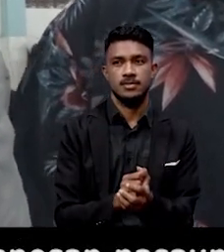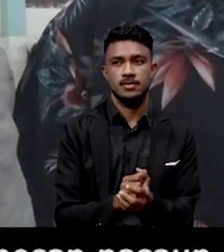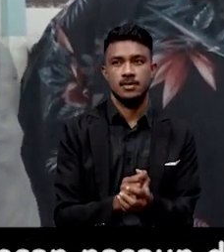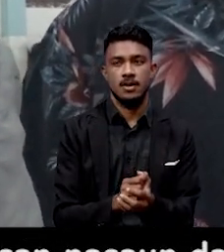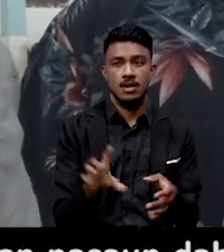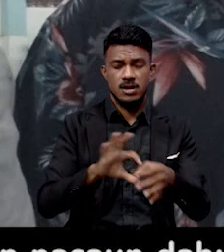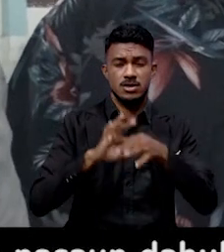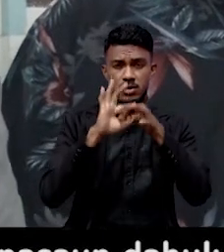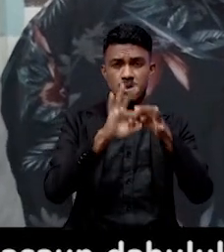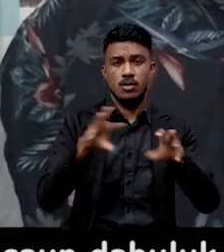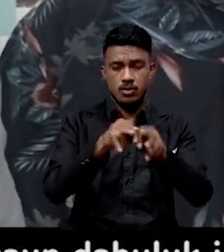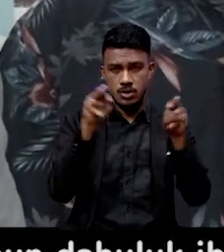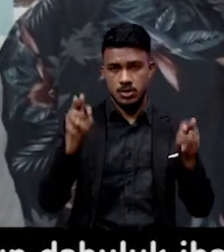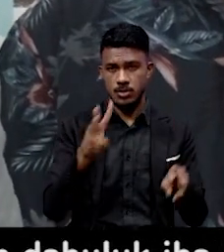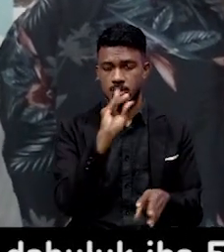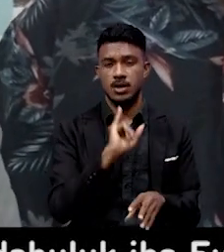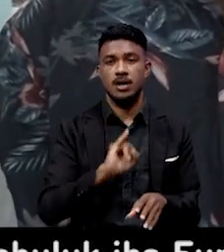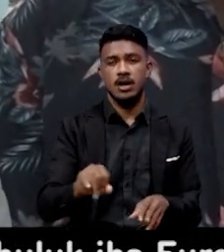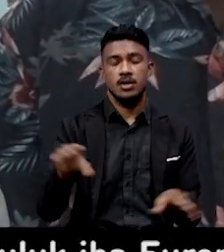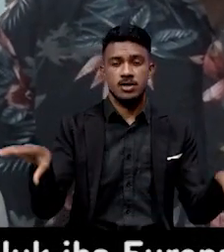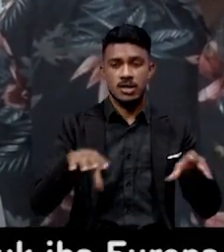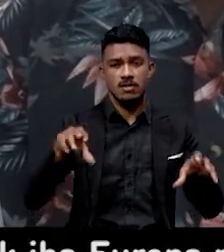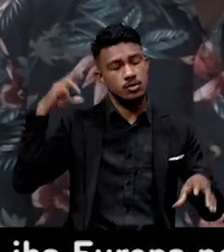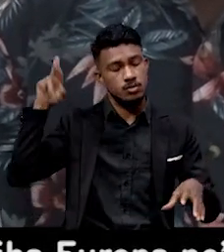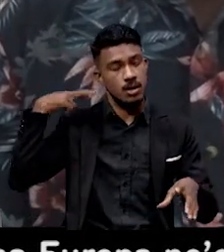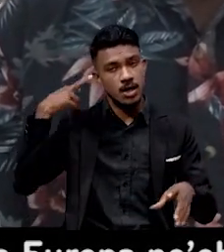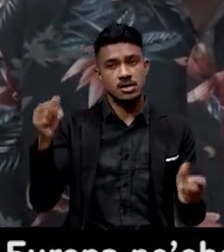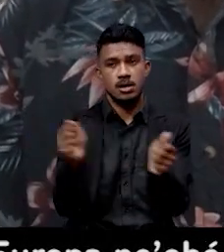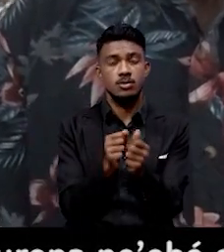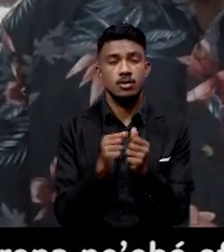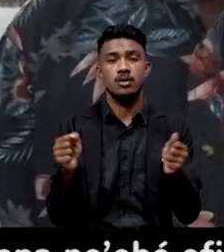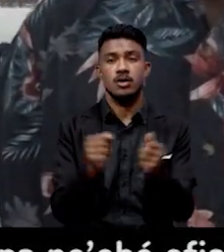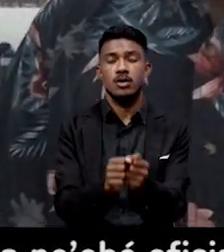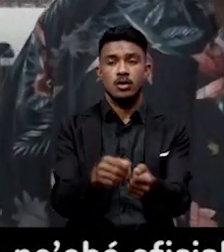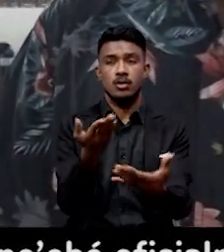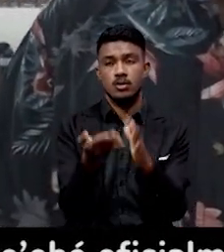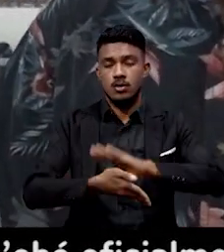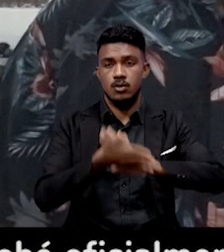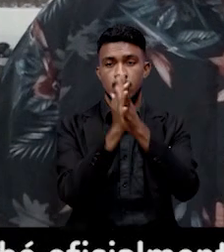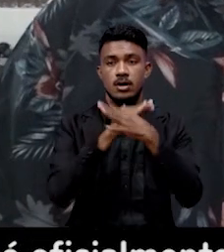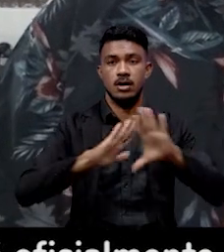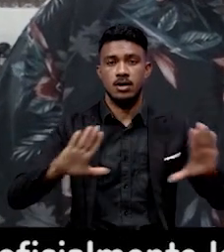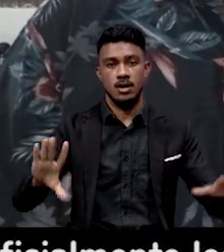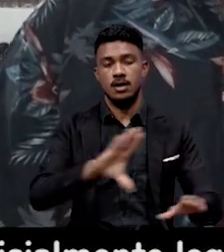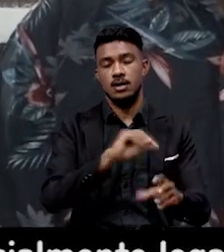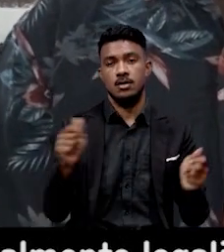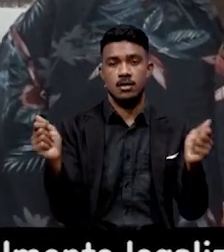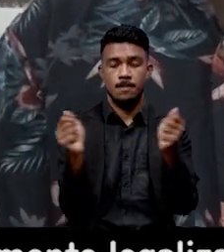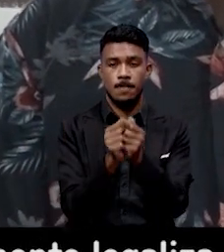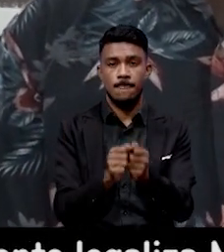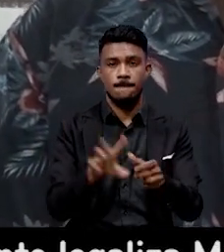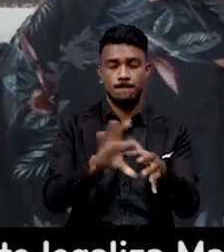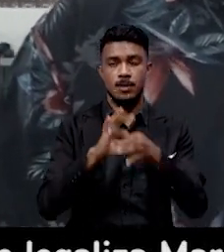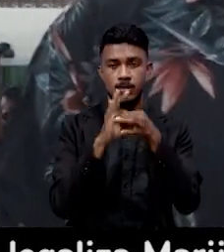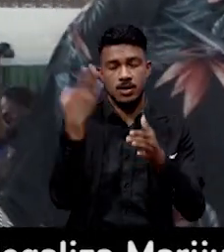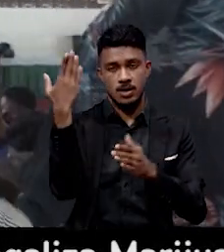estrutura município de Lindes e serviço macas hamutu no unidade ori consolida amnia militantes e